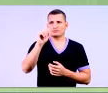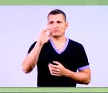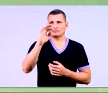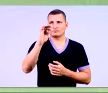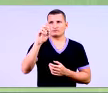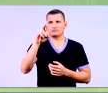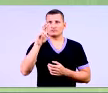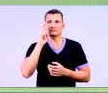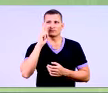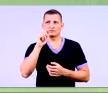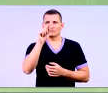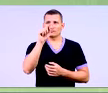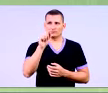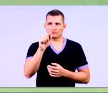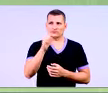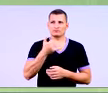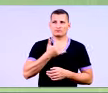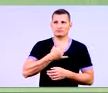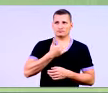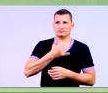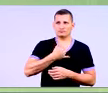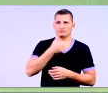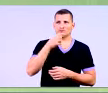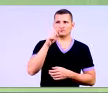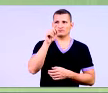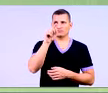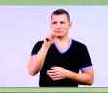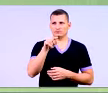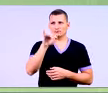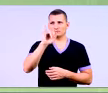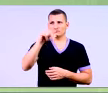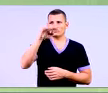aqui idade do tipo inteiro